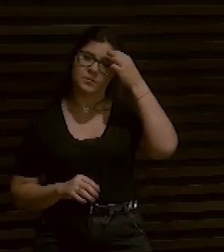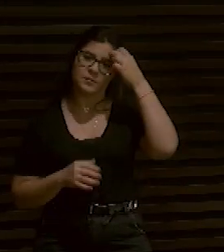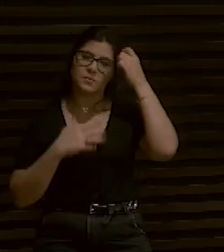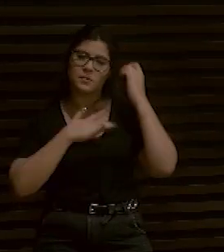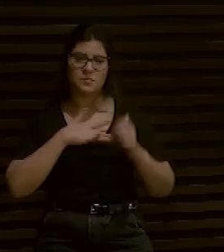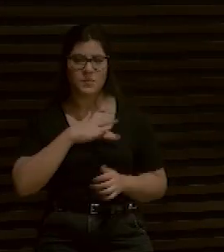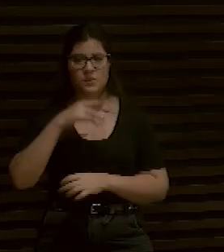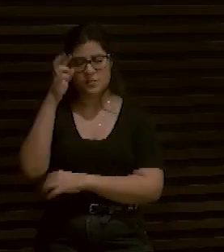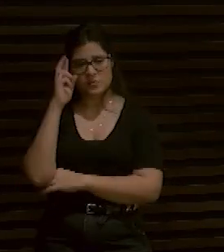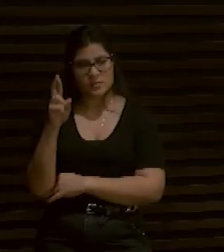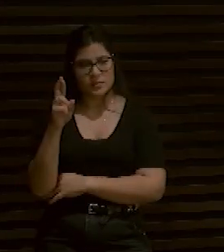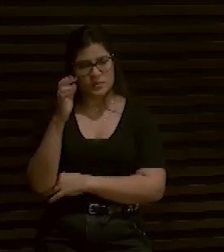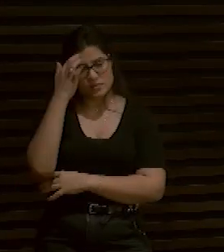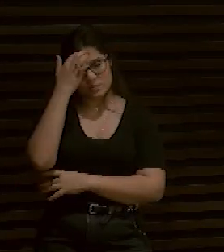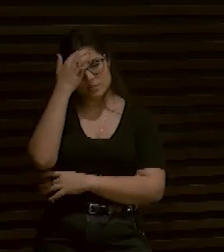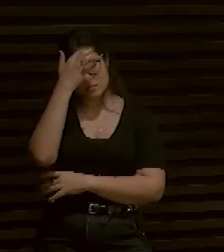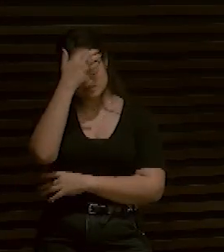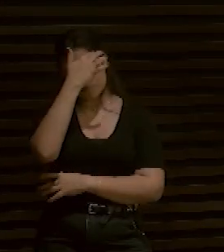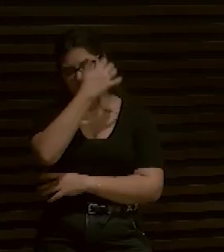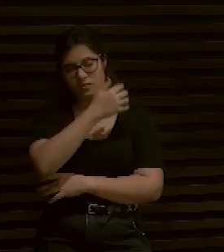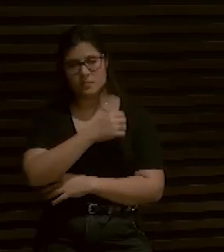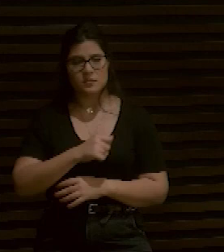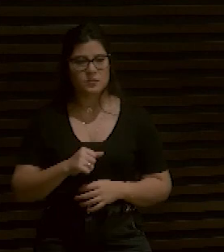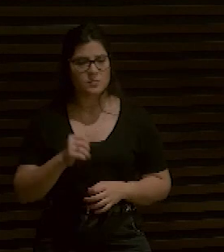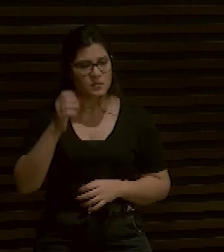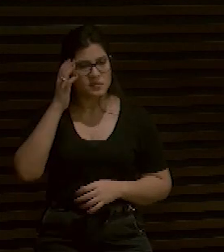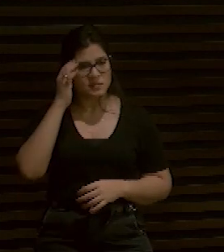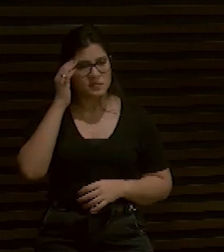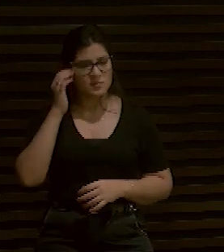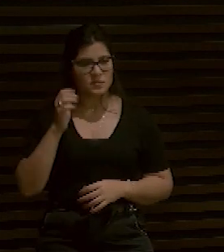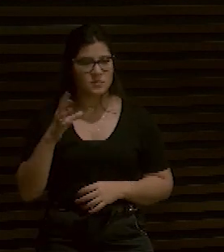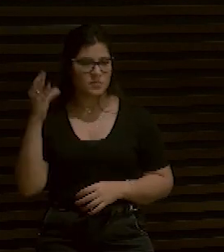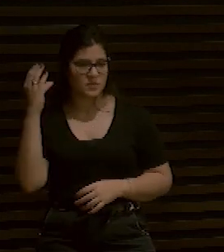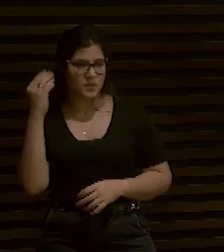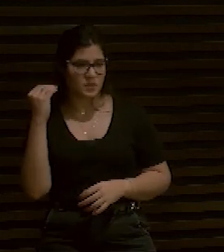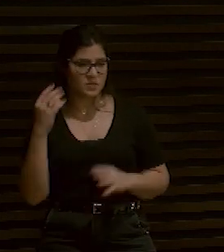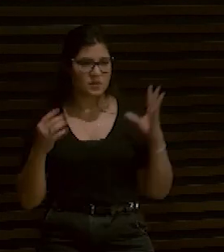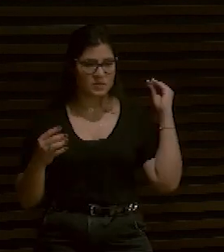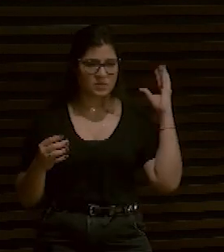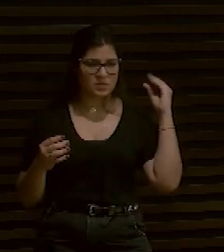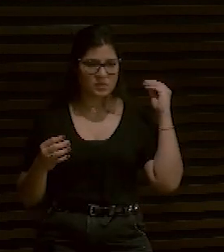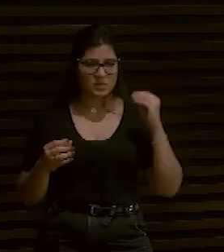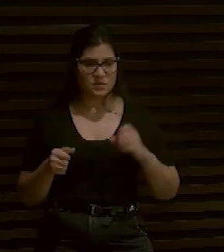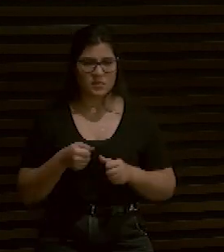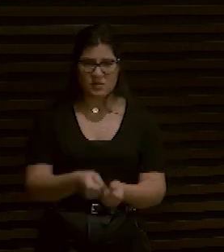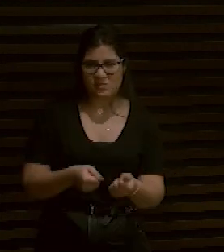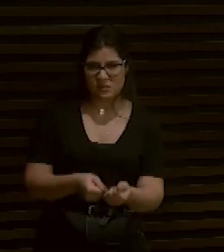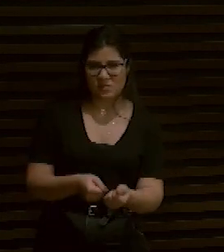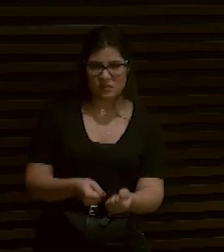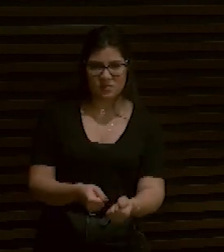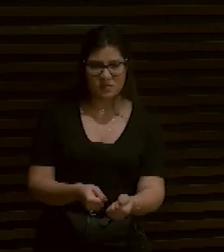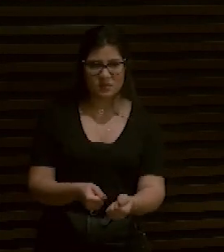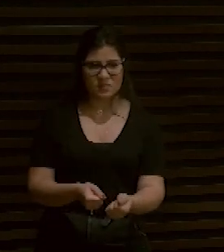Misericórdia, Senhor. As setas inflamadas do maligno são lançadas para nós. E tem um jeito que a Escritura